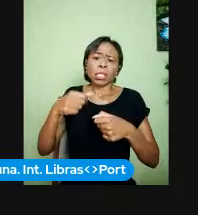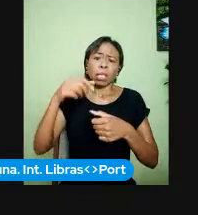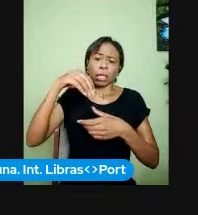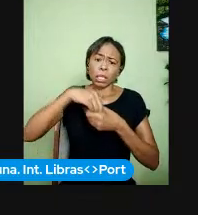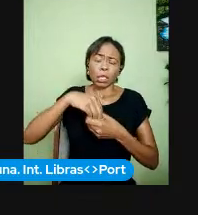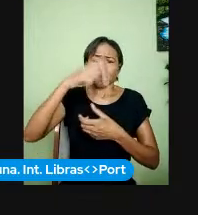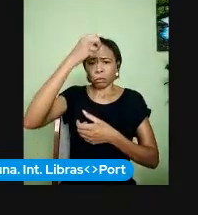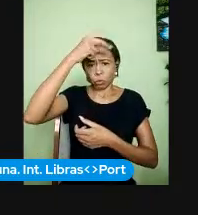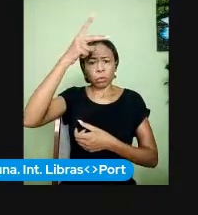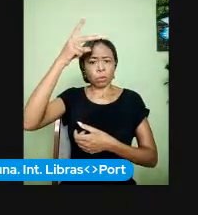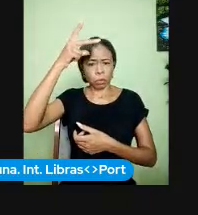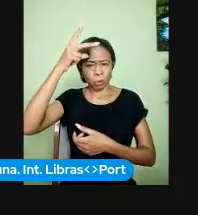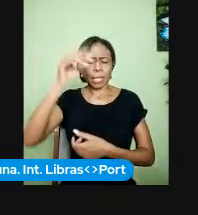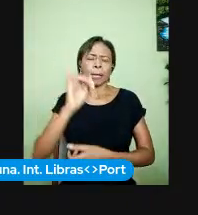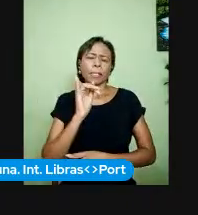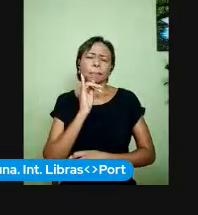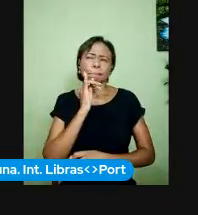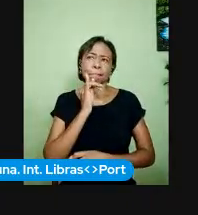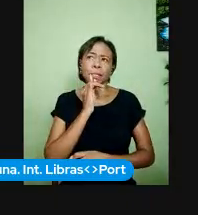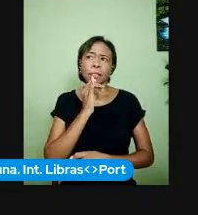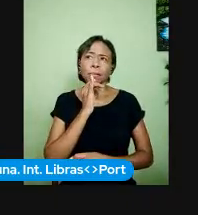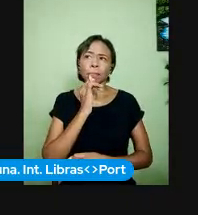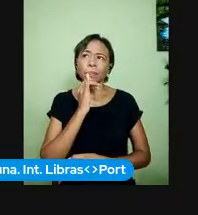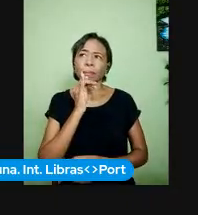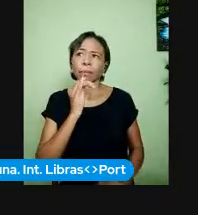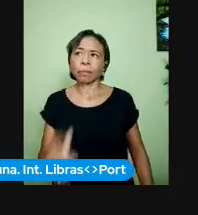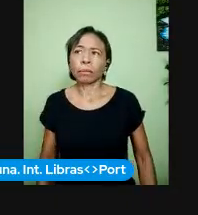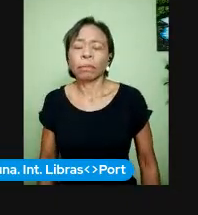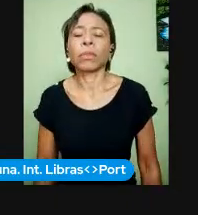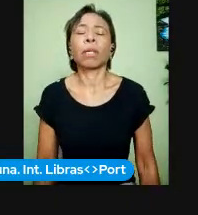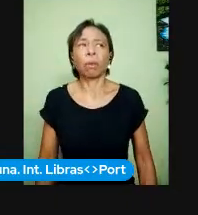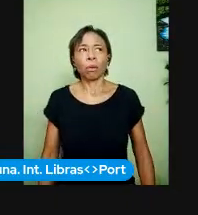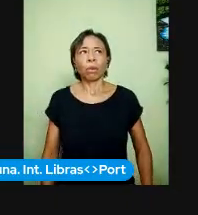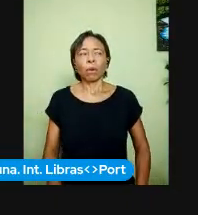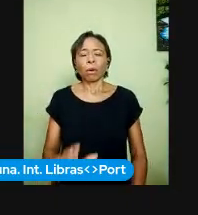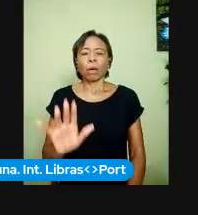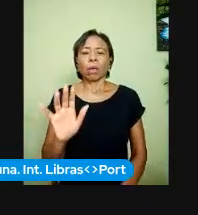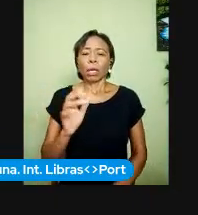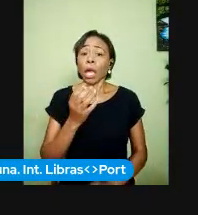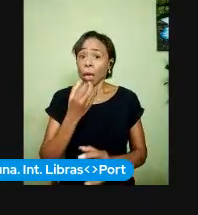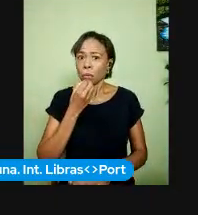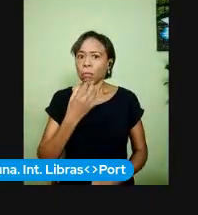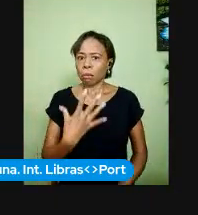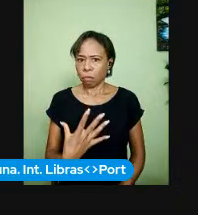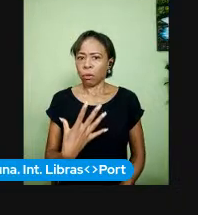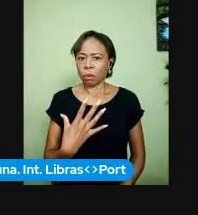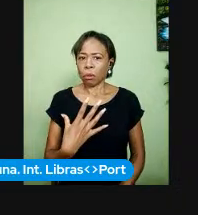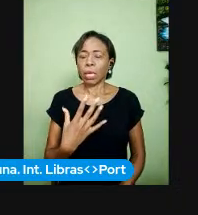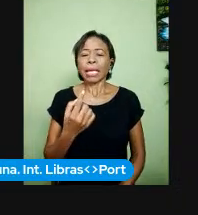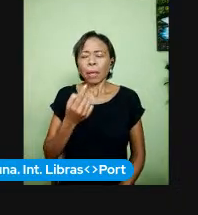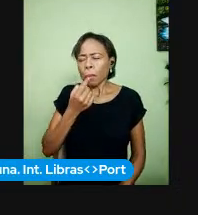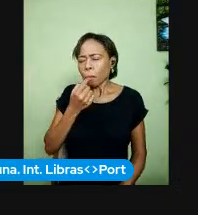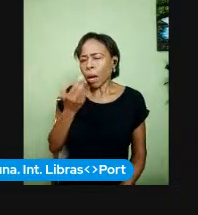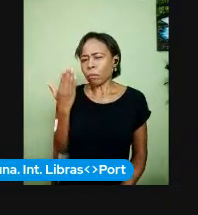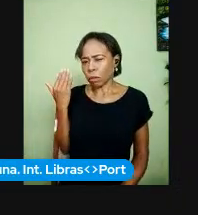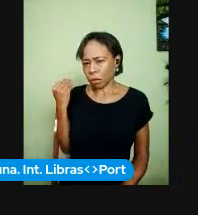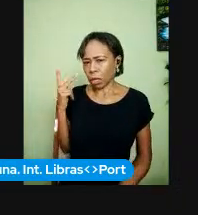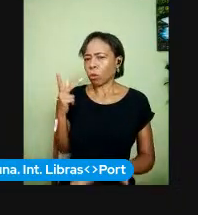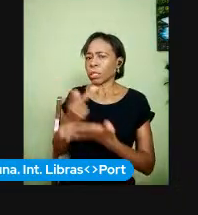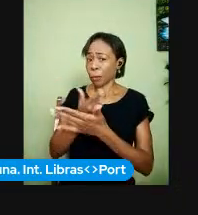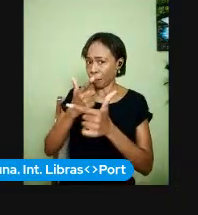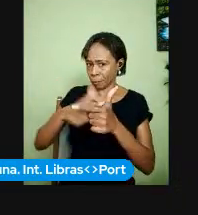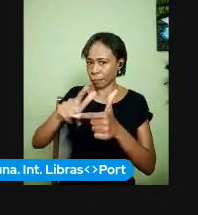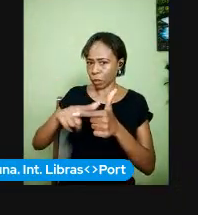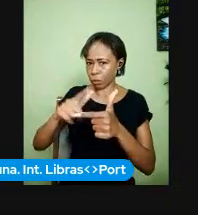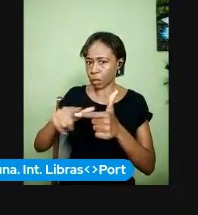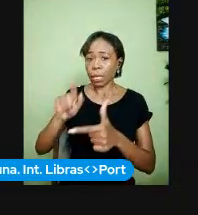tem. Eu vou dar um exemplo aqui, que é bastante sugestivo, e nós acabamos de passar por esse problema, que